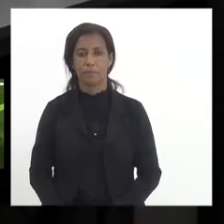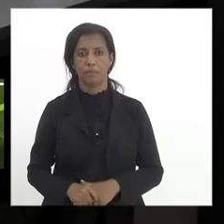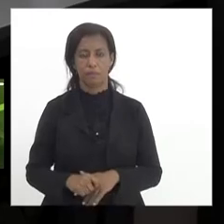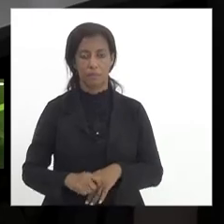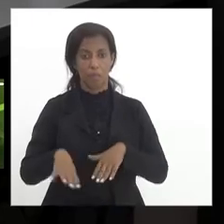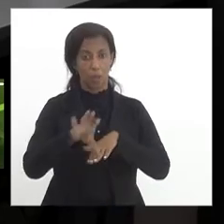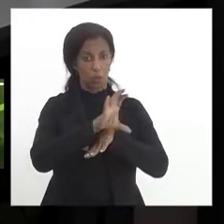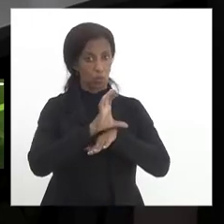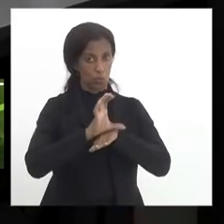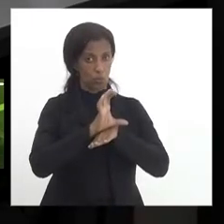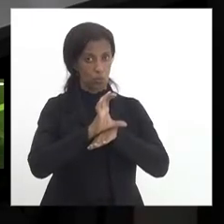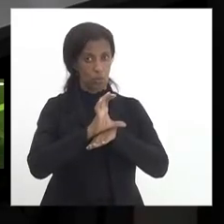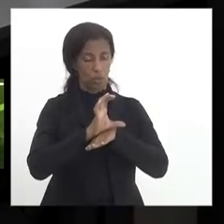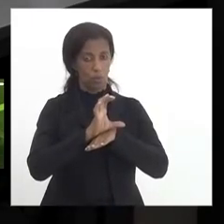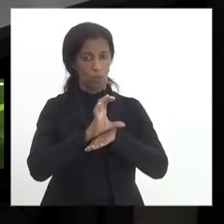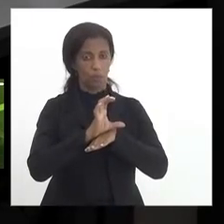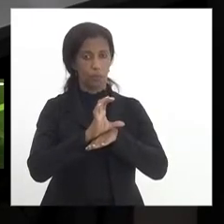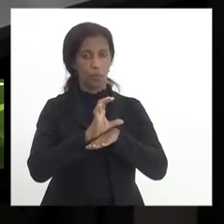artigo 5º, diz que